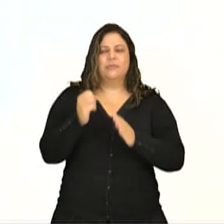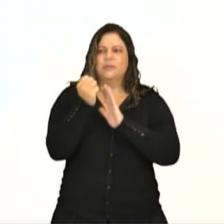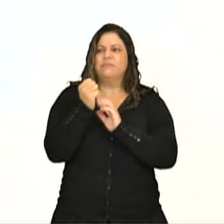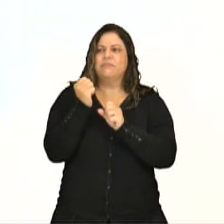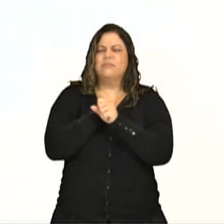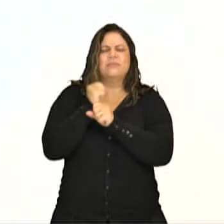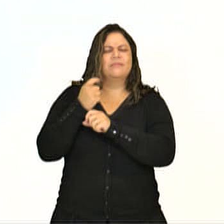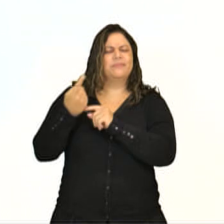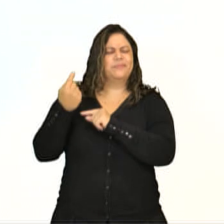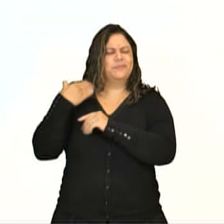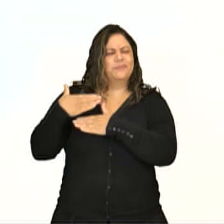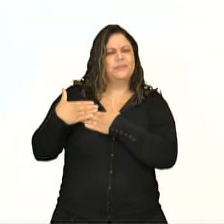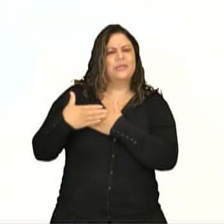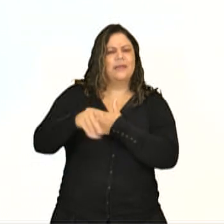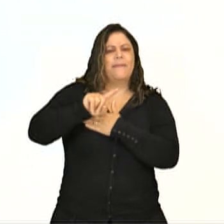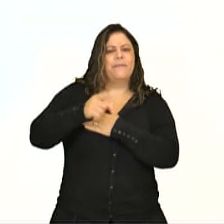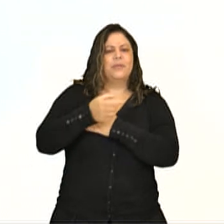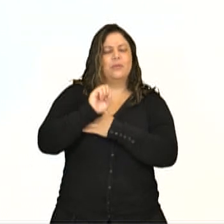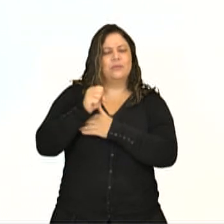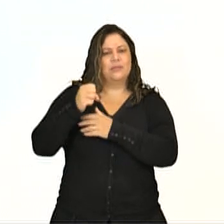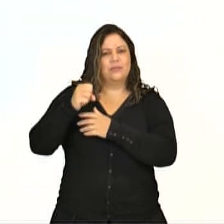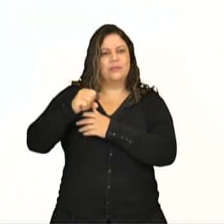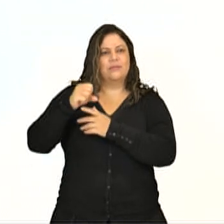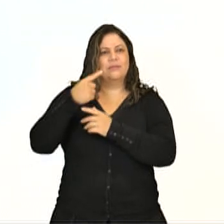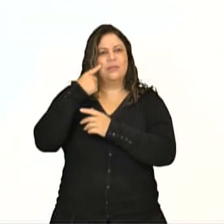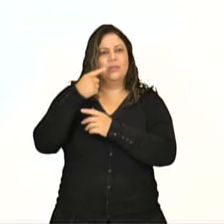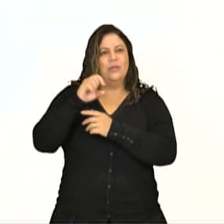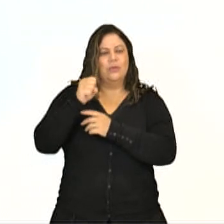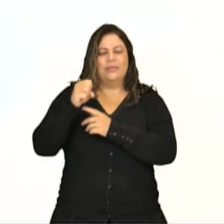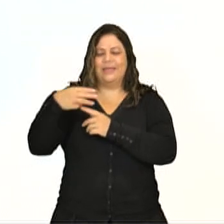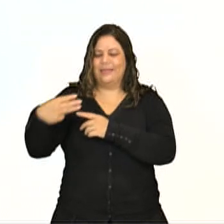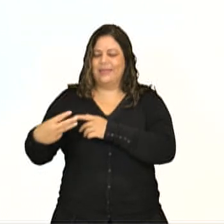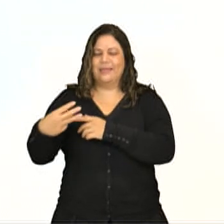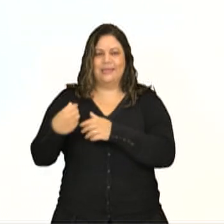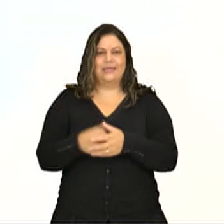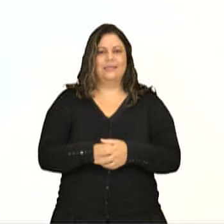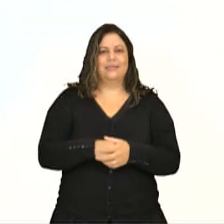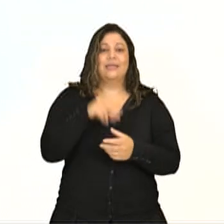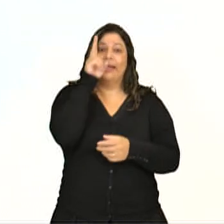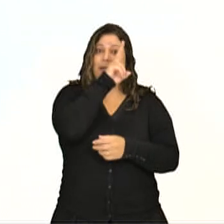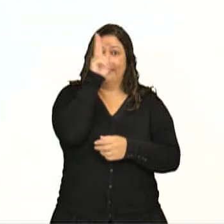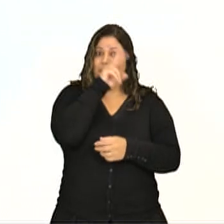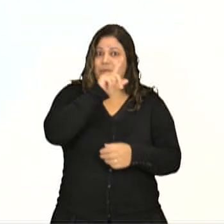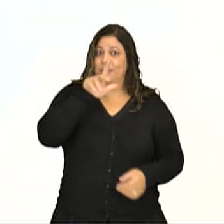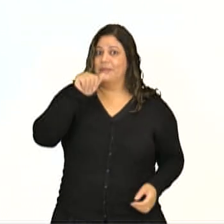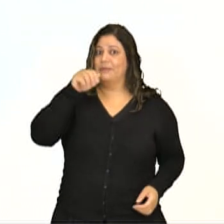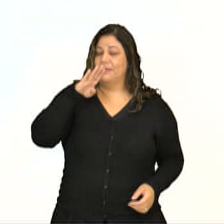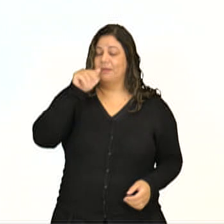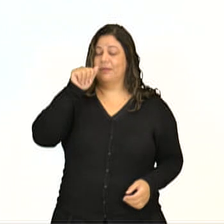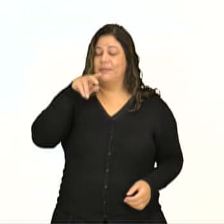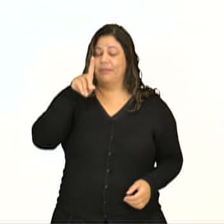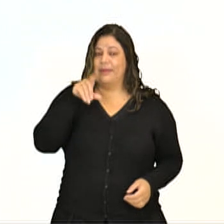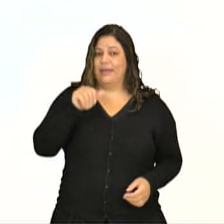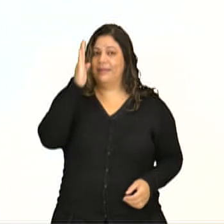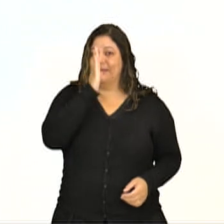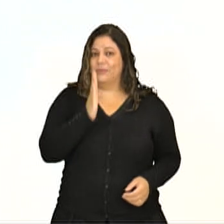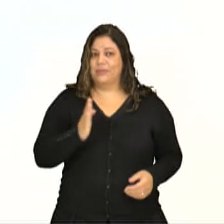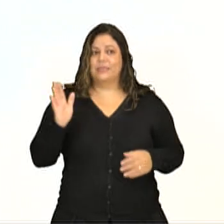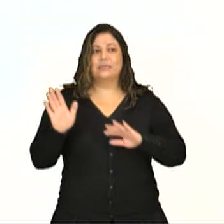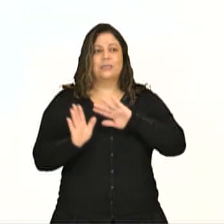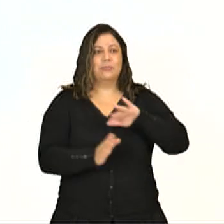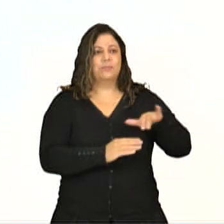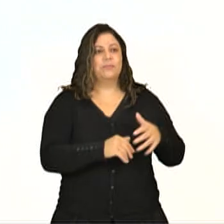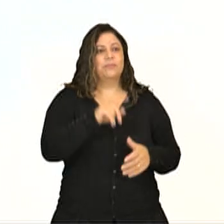1983, lembrando em alguns aspectos a nossa lambada. Já a kizomba é uma dança angolana, na qual é comum